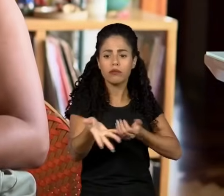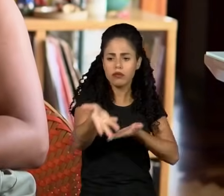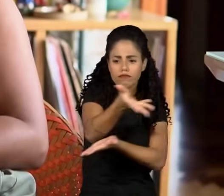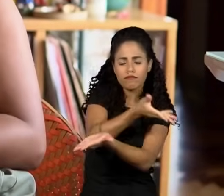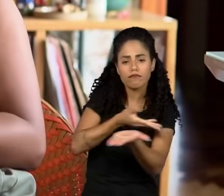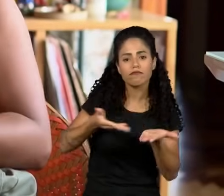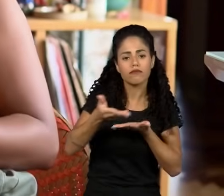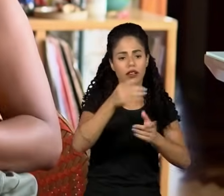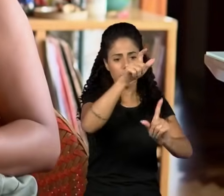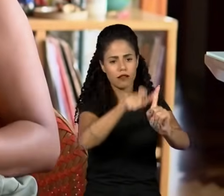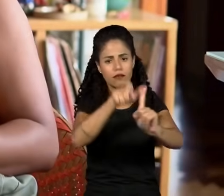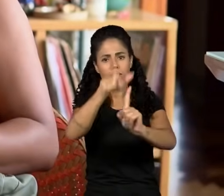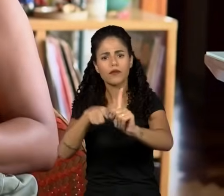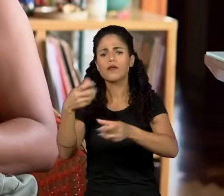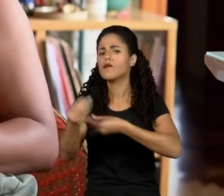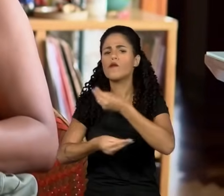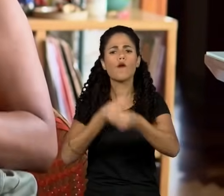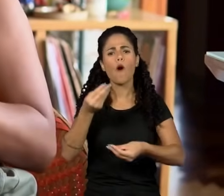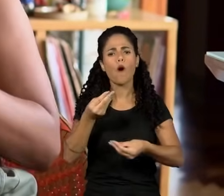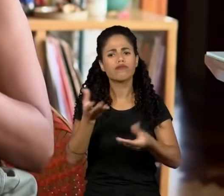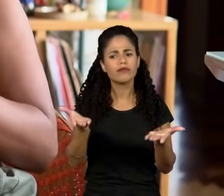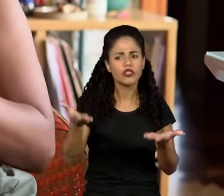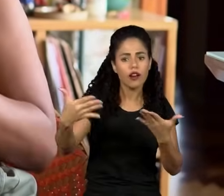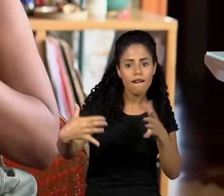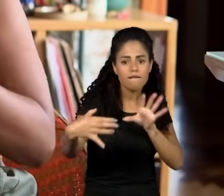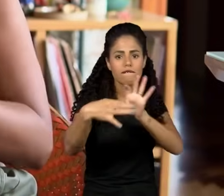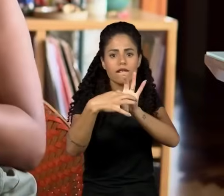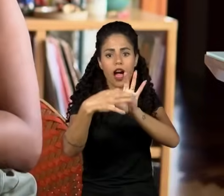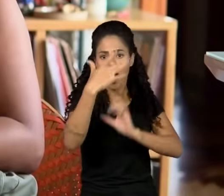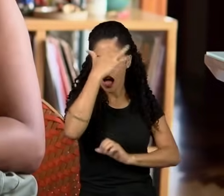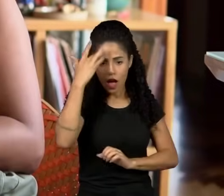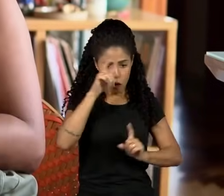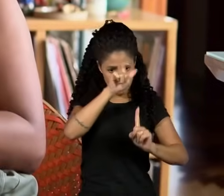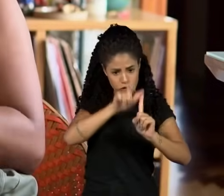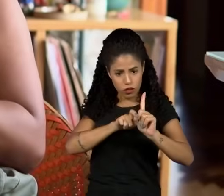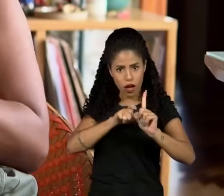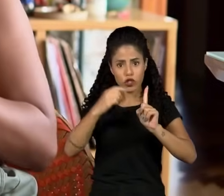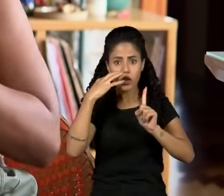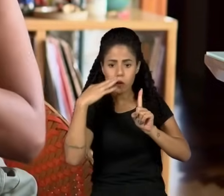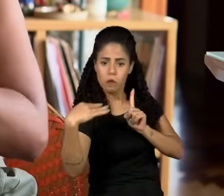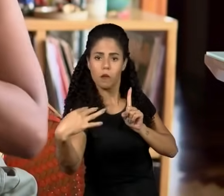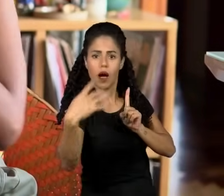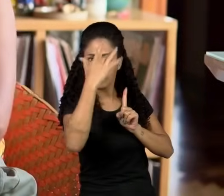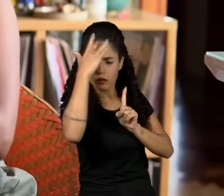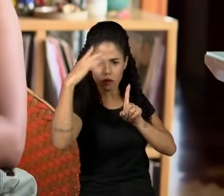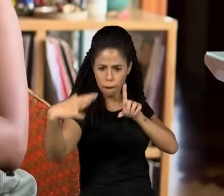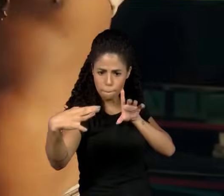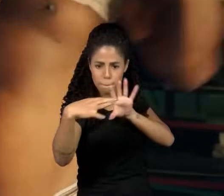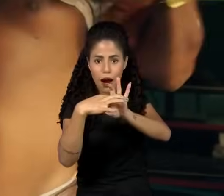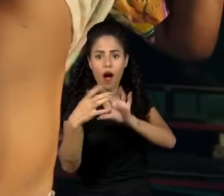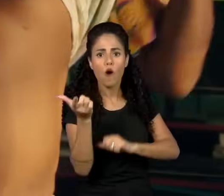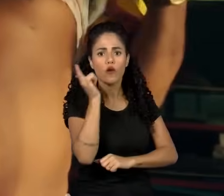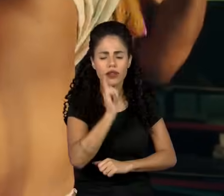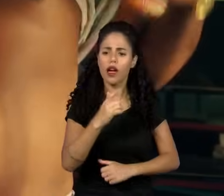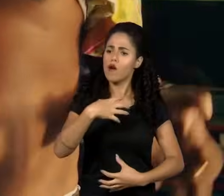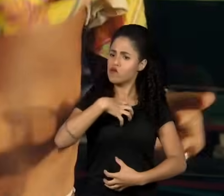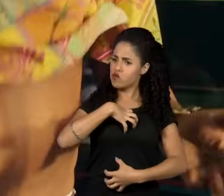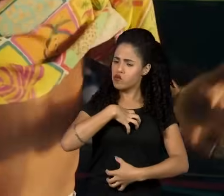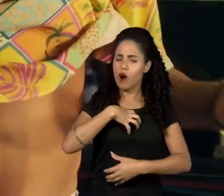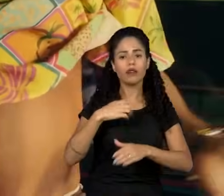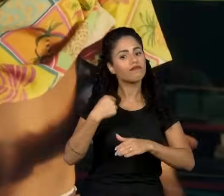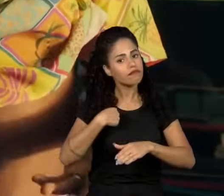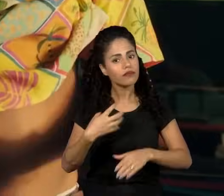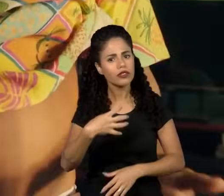com essas personagens e seu público, né? Como contar a história, né? Tipo, a partir daquele núcleo de pessoas, a partir